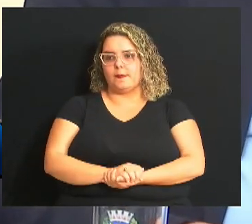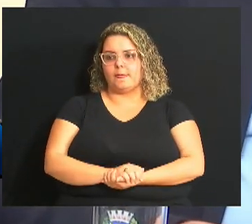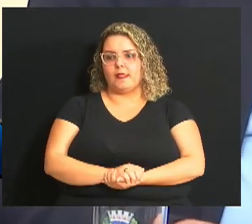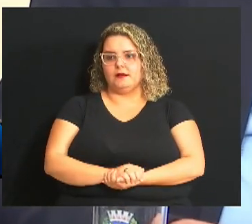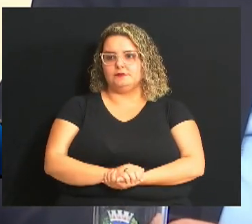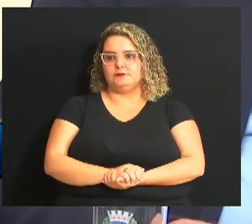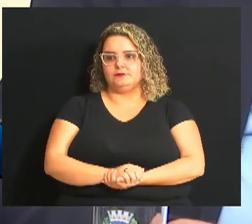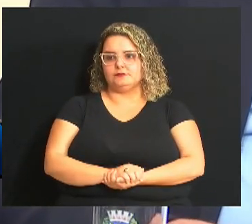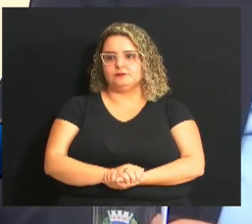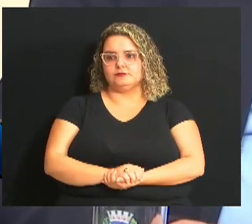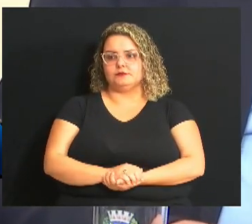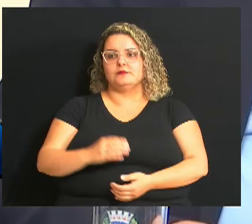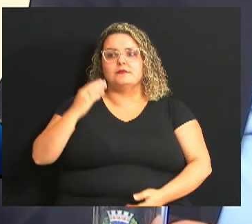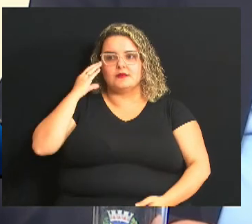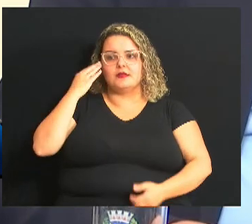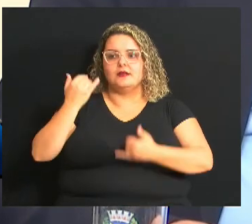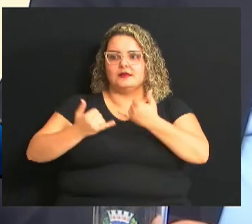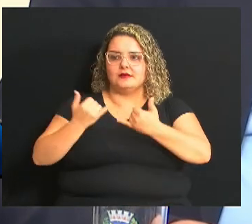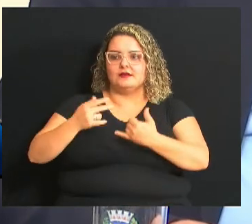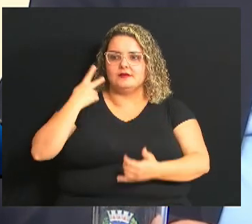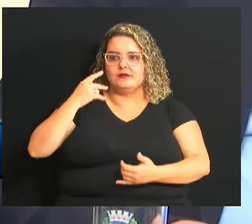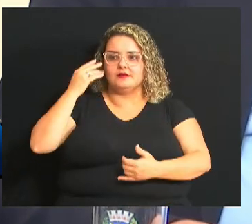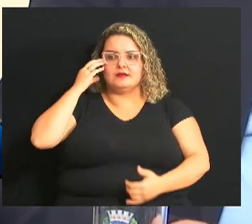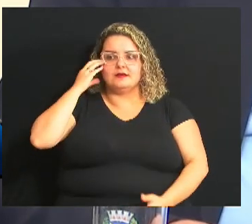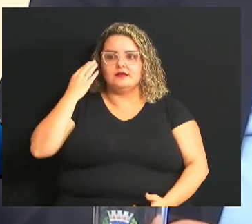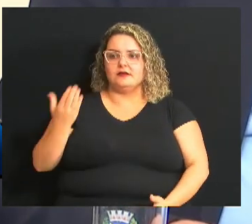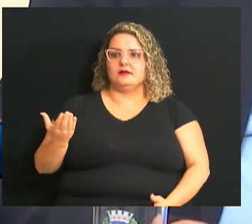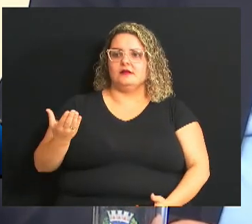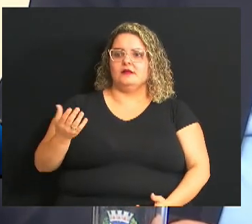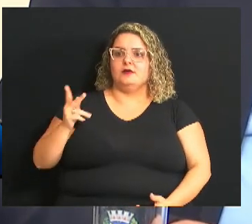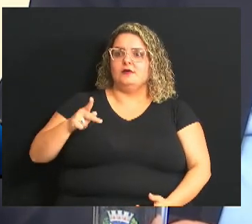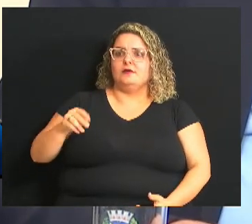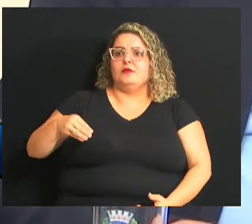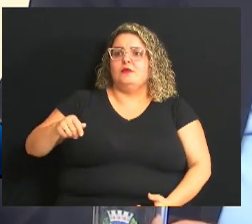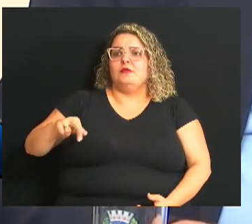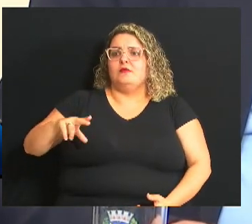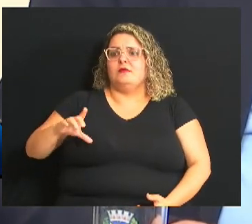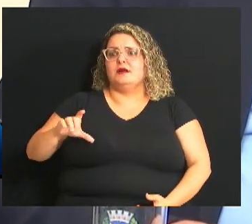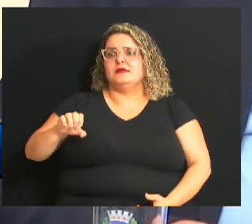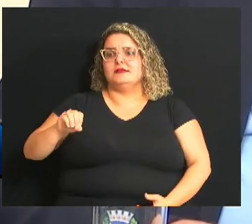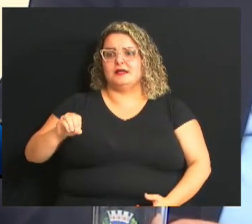O Cirilo estava brincando aqui, o vereador Cirilo. O professor Marcelo tem até Nobel